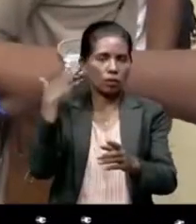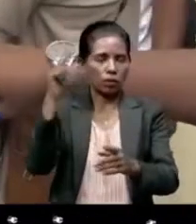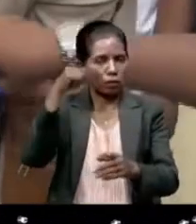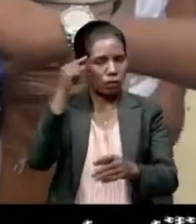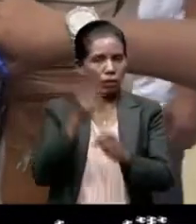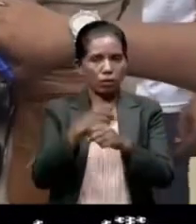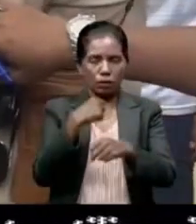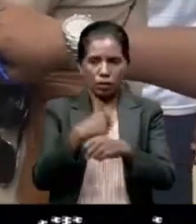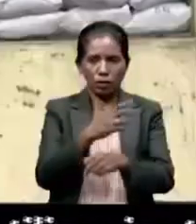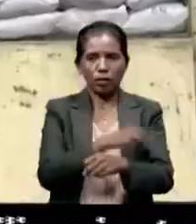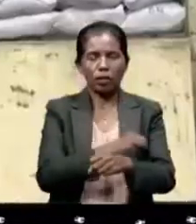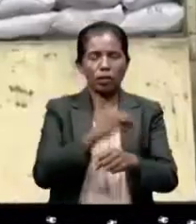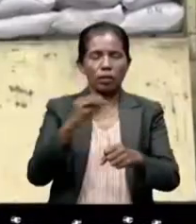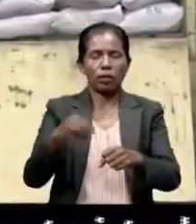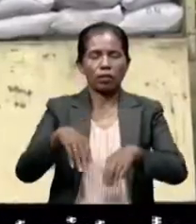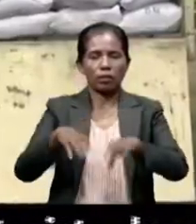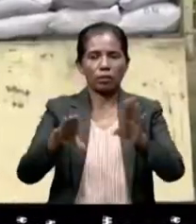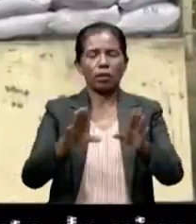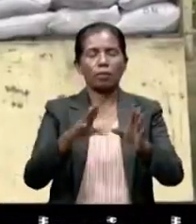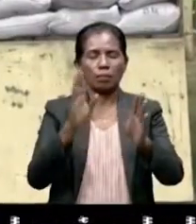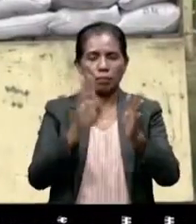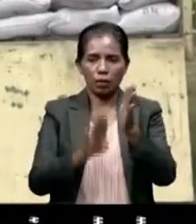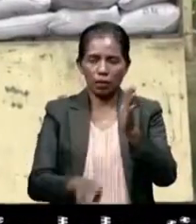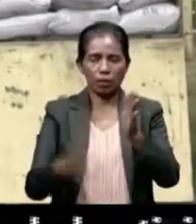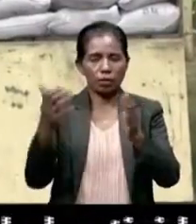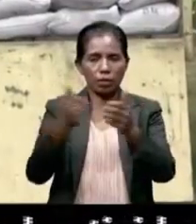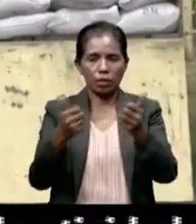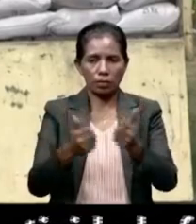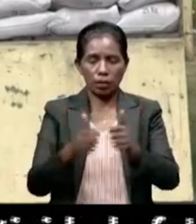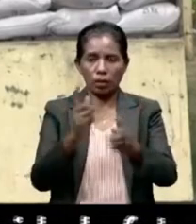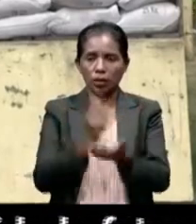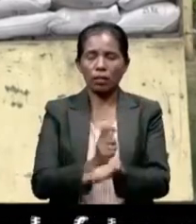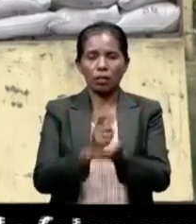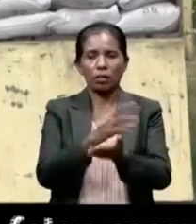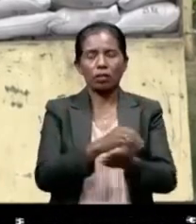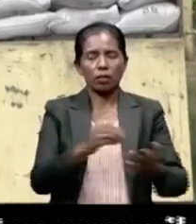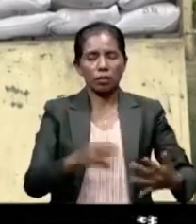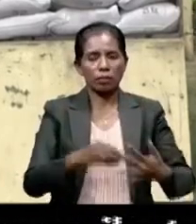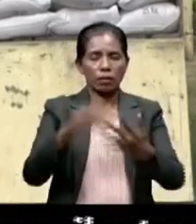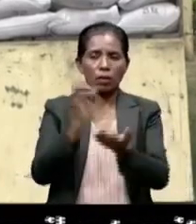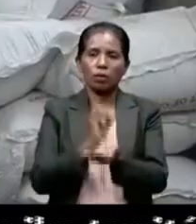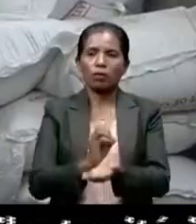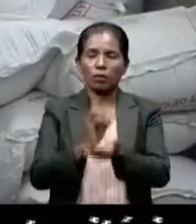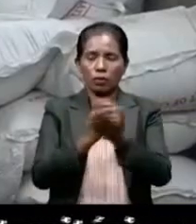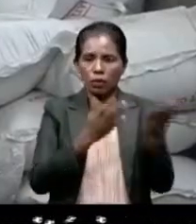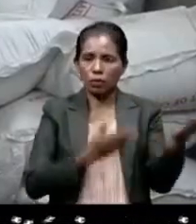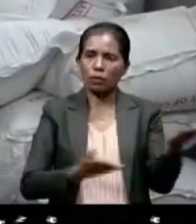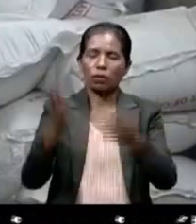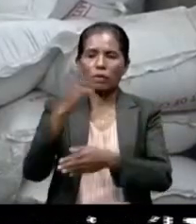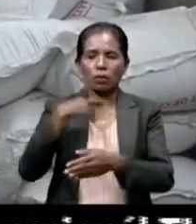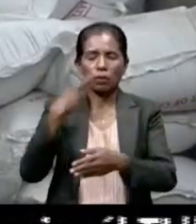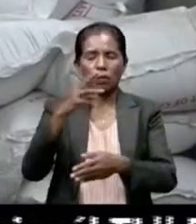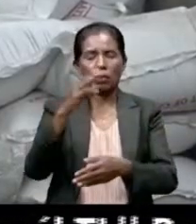ona lanzamento ba bazar barato ia administrativa atauro no region administrativa especial o ikusi ambenu hori lori foso marca